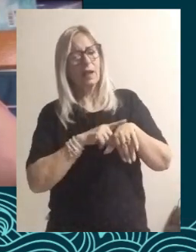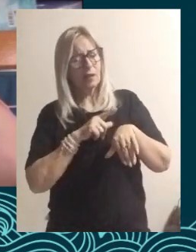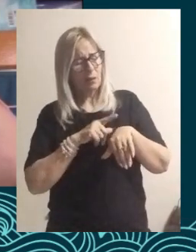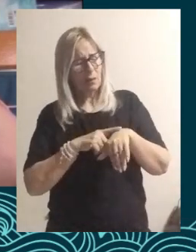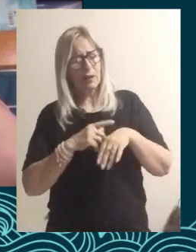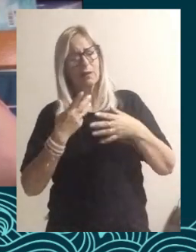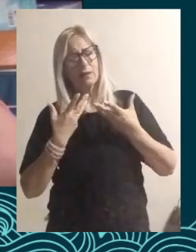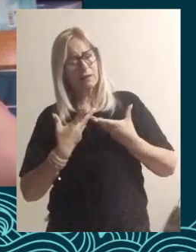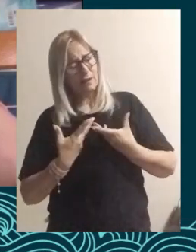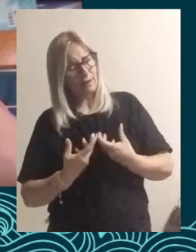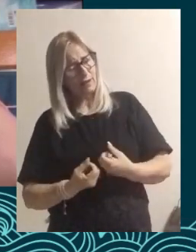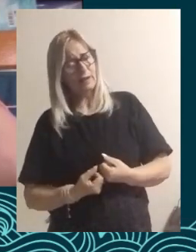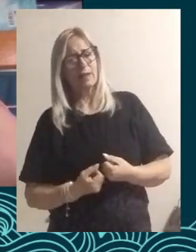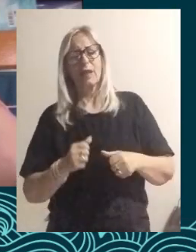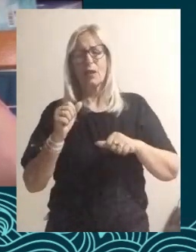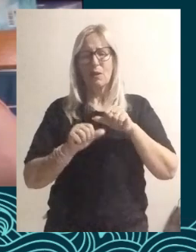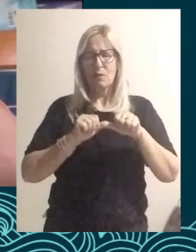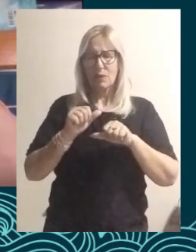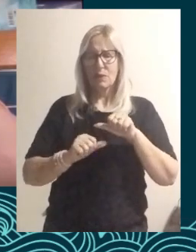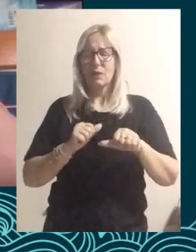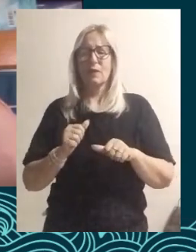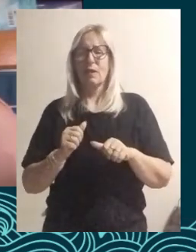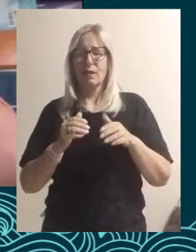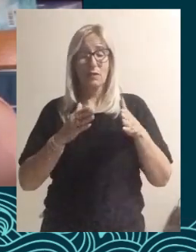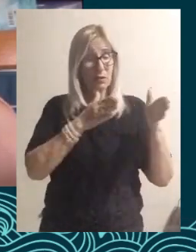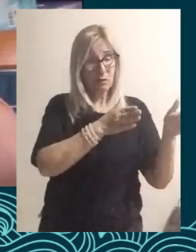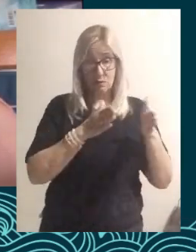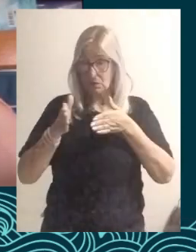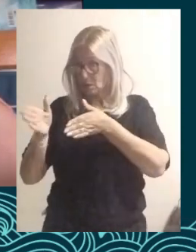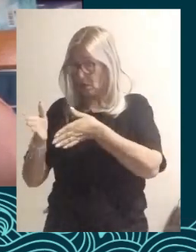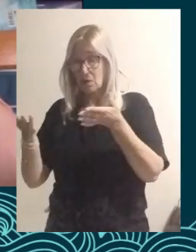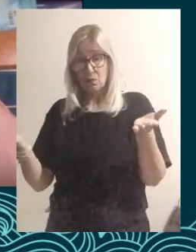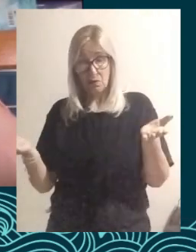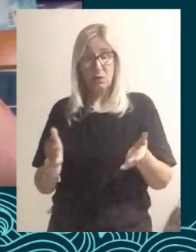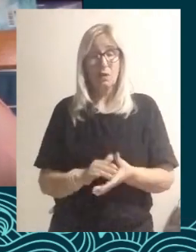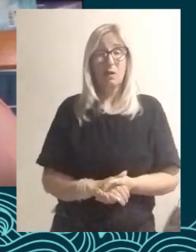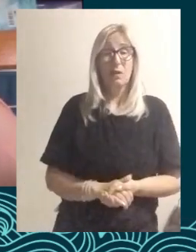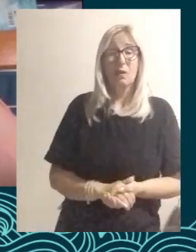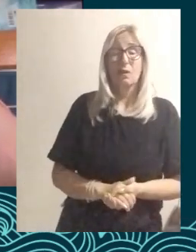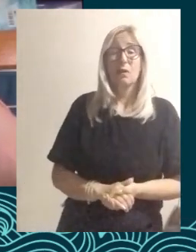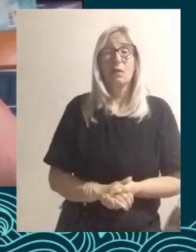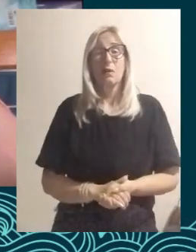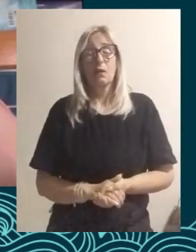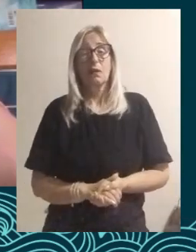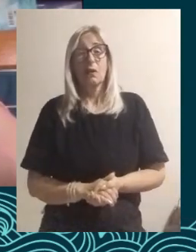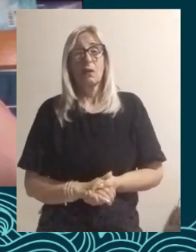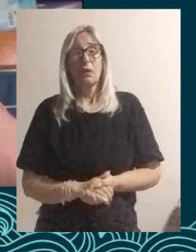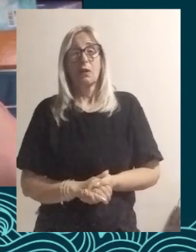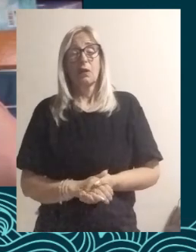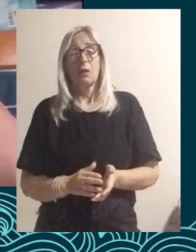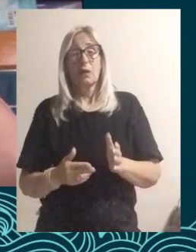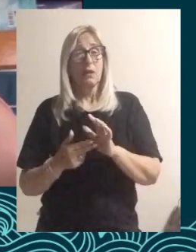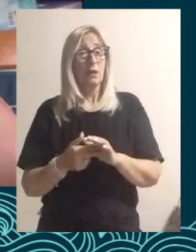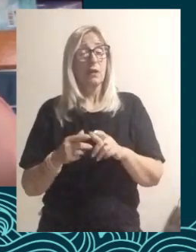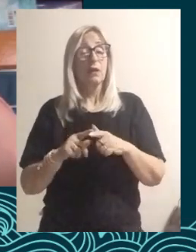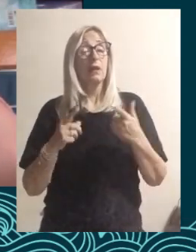de repente, aproveitar para descansar, que servem para a gente mudar de perspectiva, que servem para a gente redefinir a